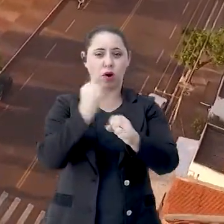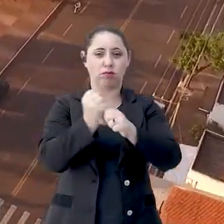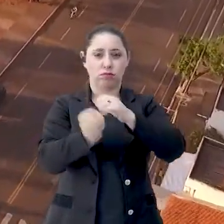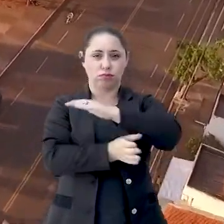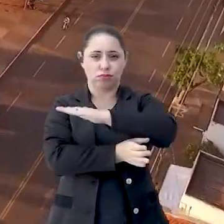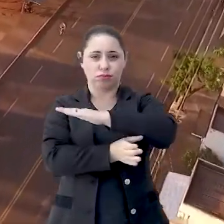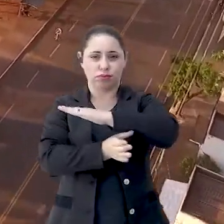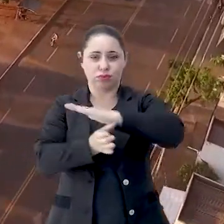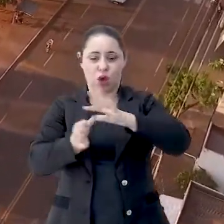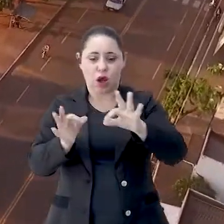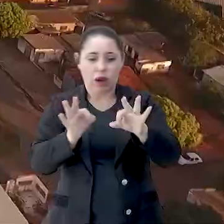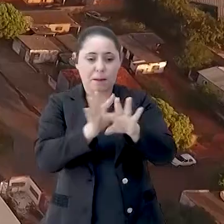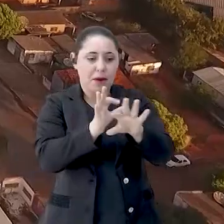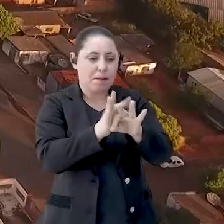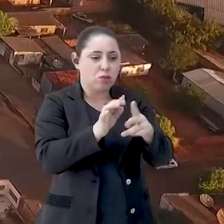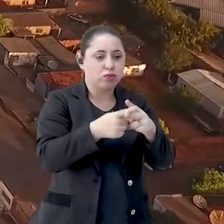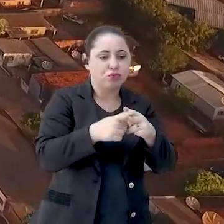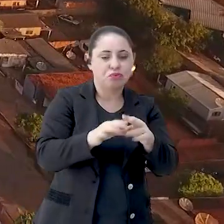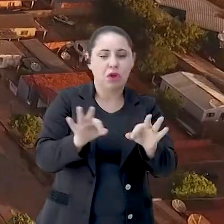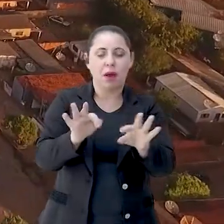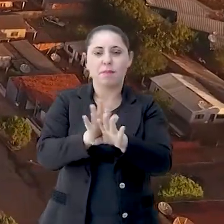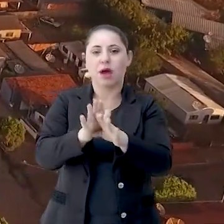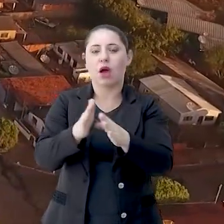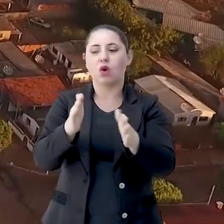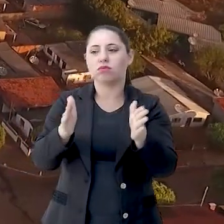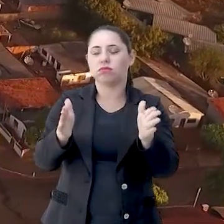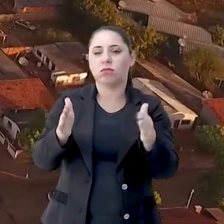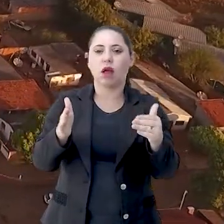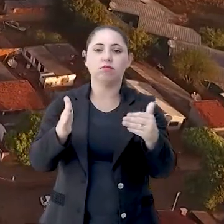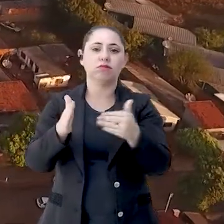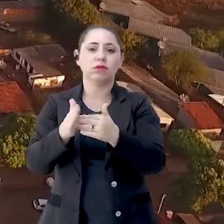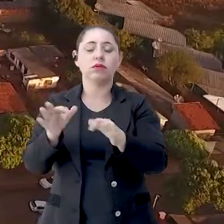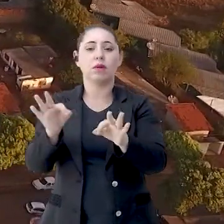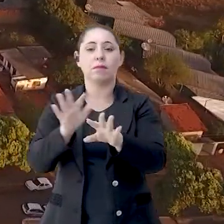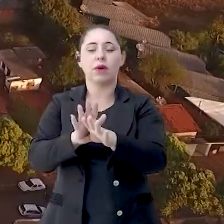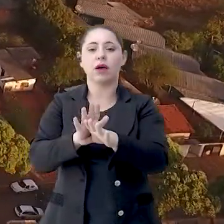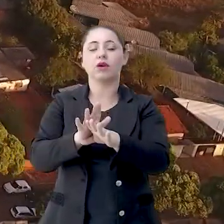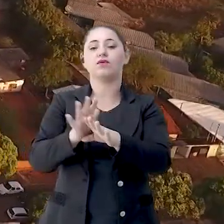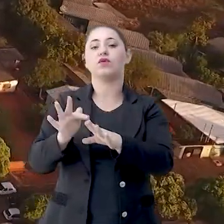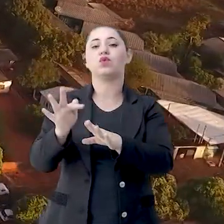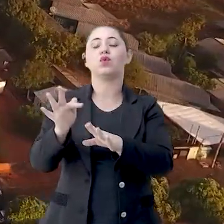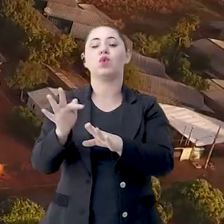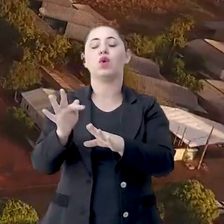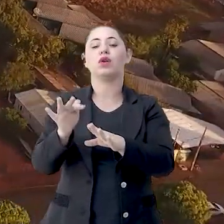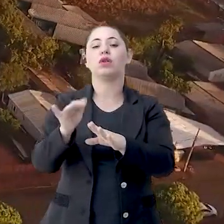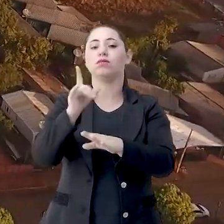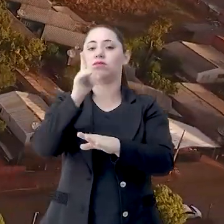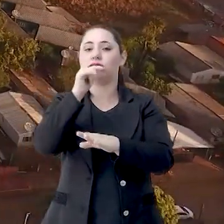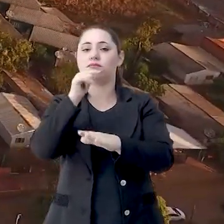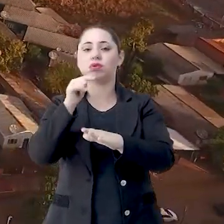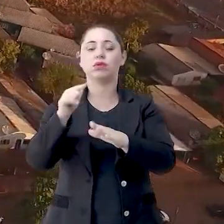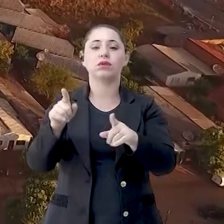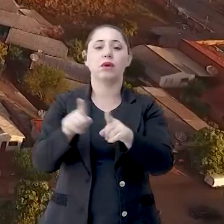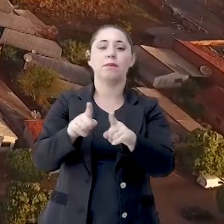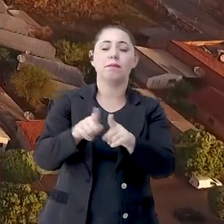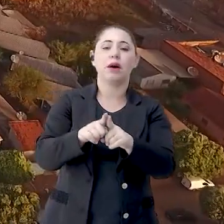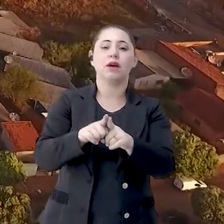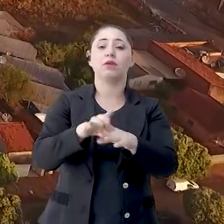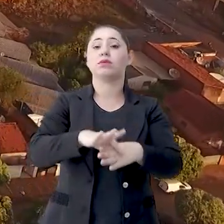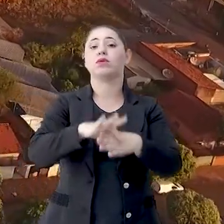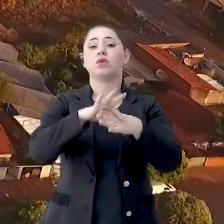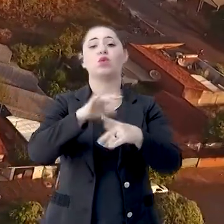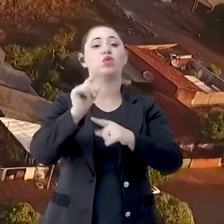investimento no município, obras de saneamento concluídas, em execução e a executar